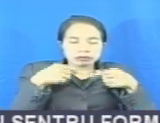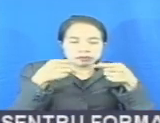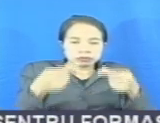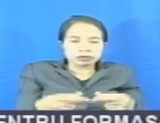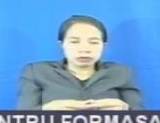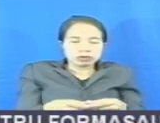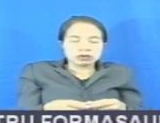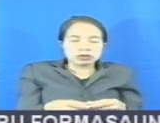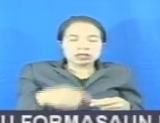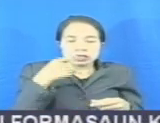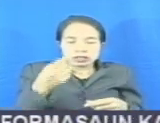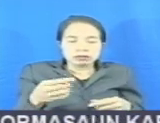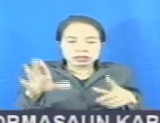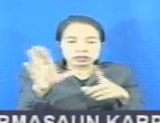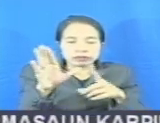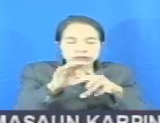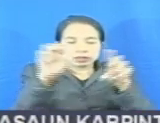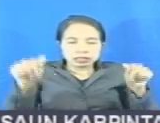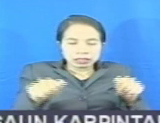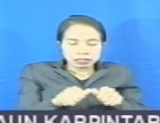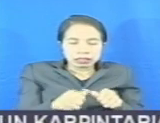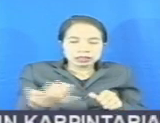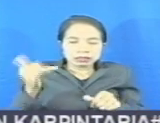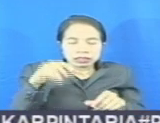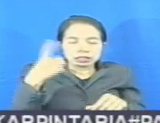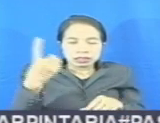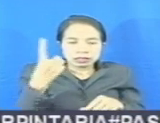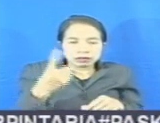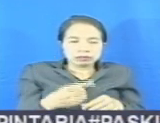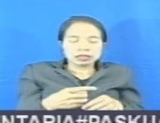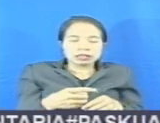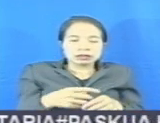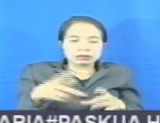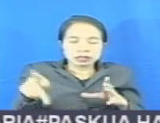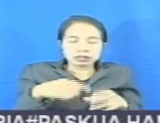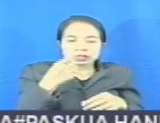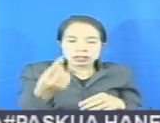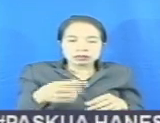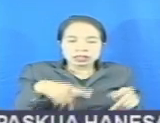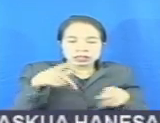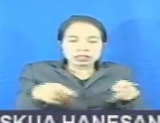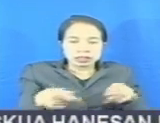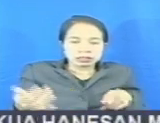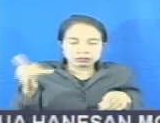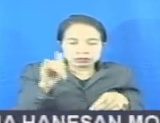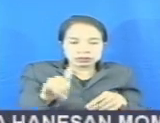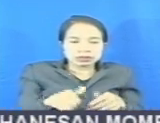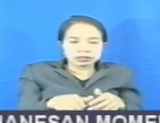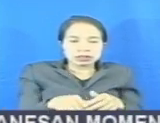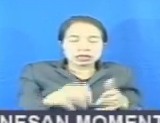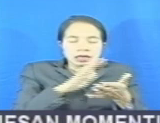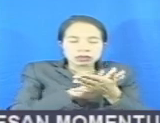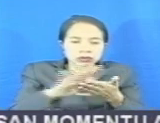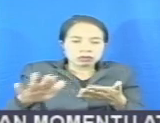obriga ita ne sefi aldeia ho delegado delegado ne atu nafatin proativo avisa para a comunidade será atu